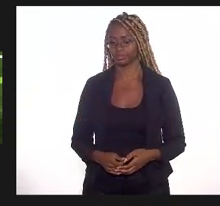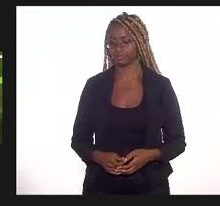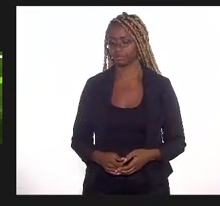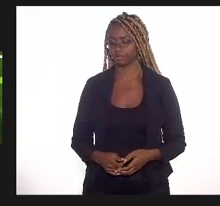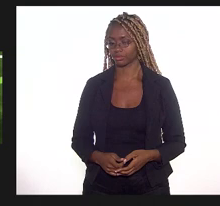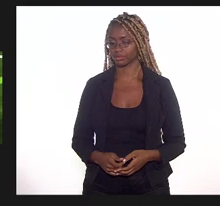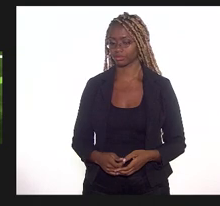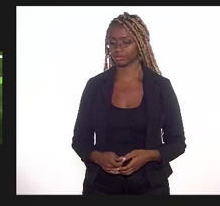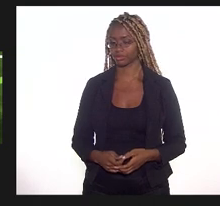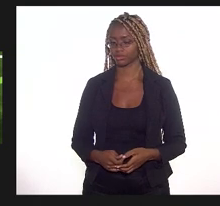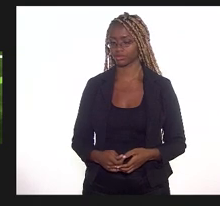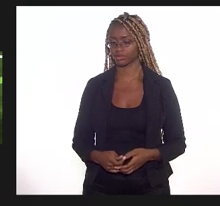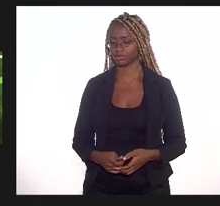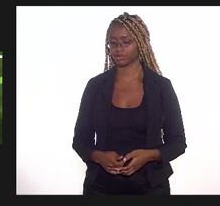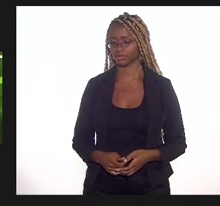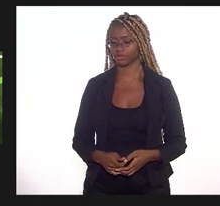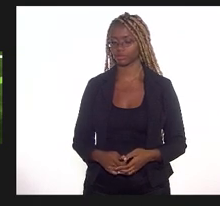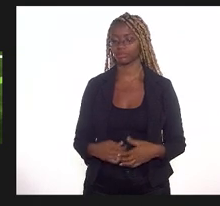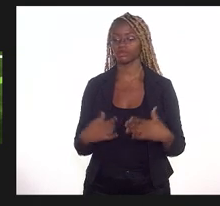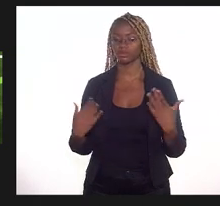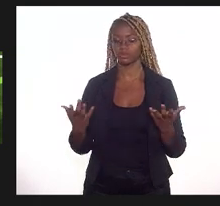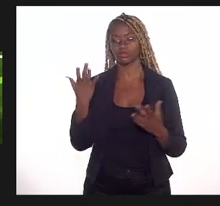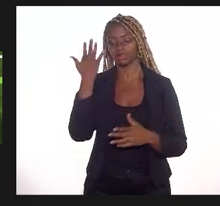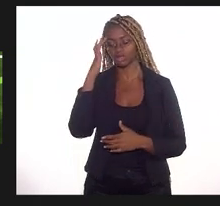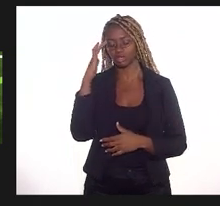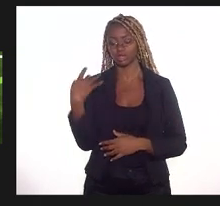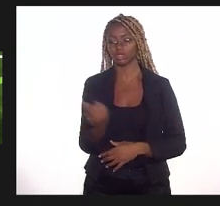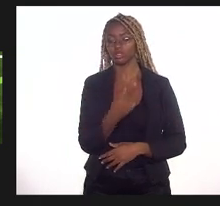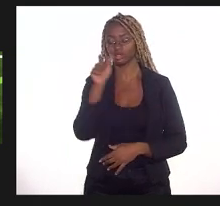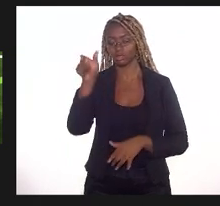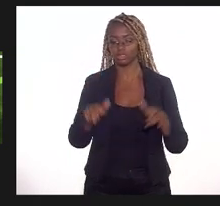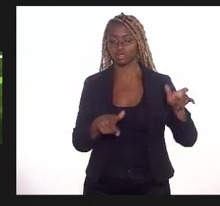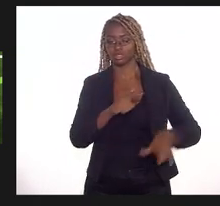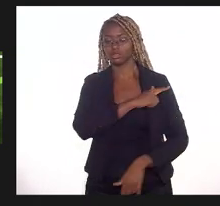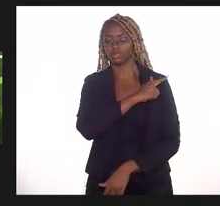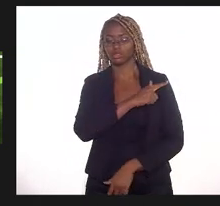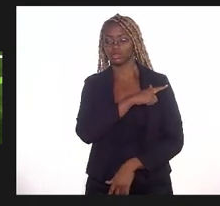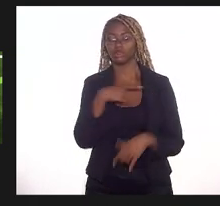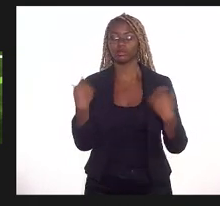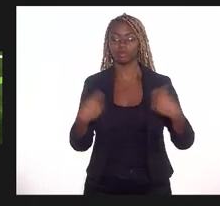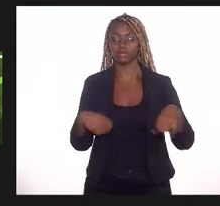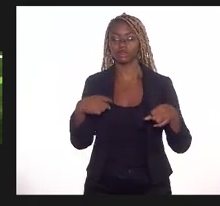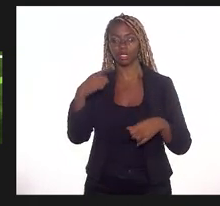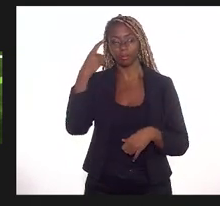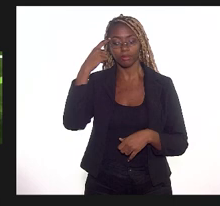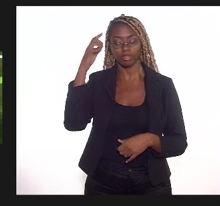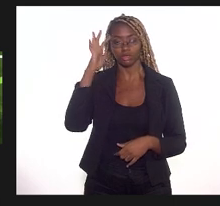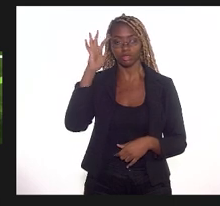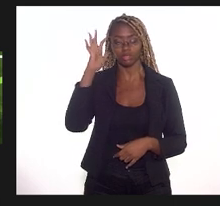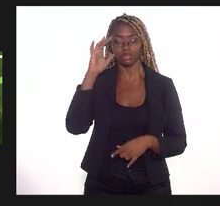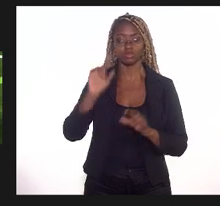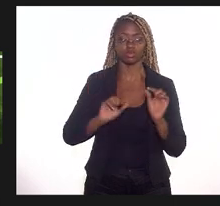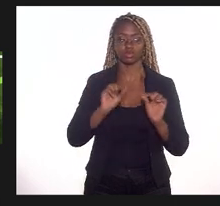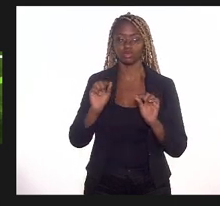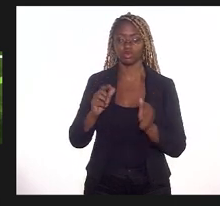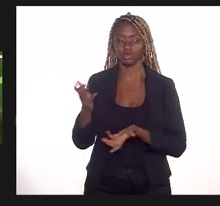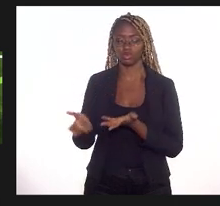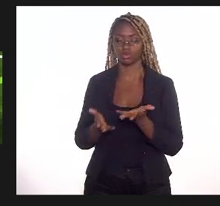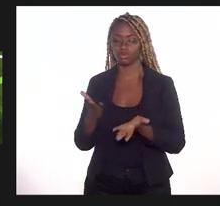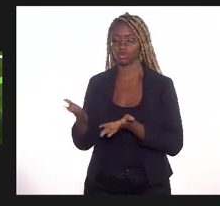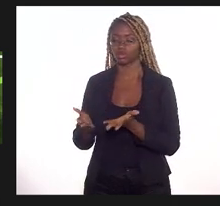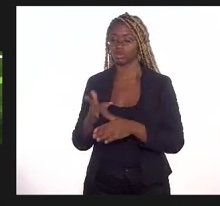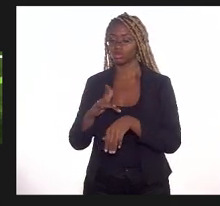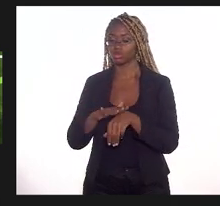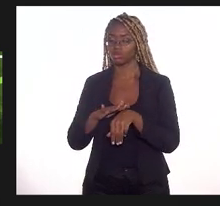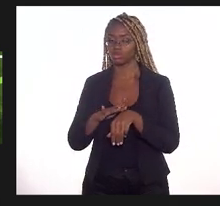mesmo o INSS. Então, eu acho que nossos gestores precisam pensar que cuidar de doente raro